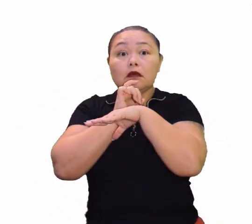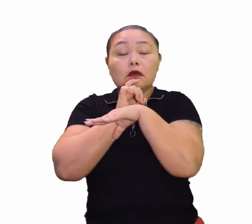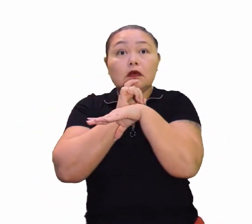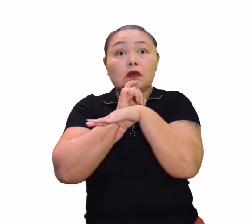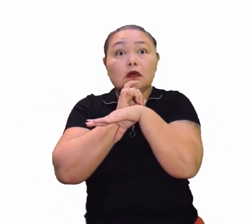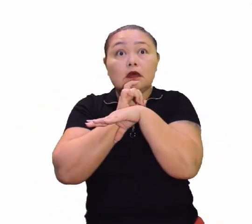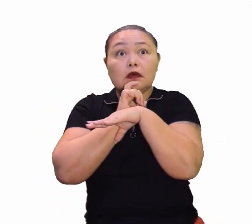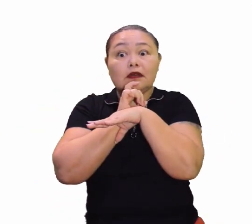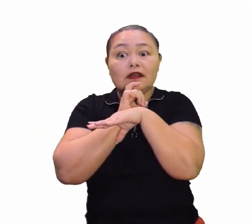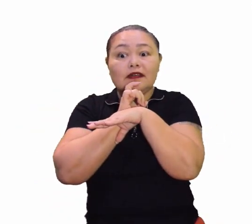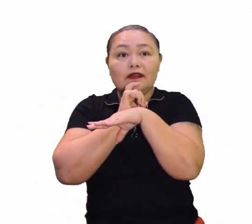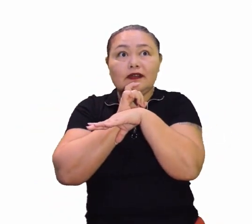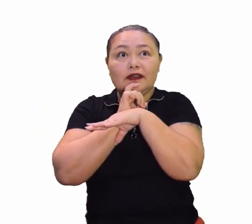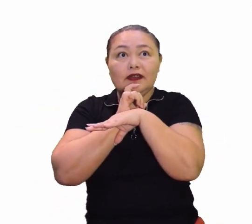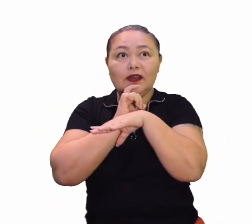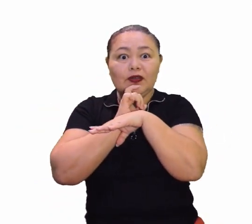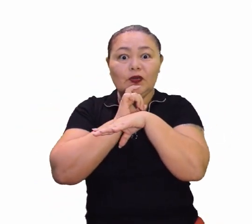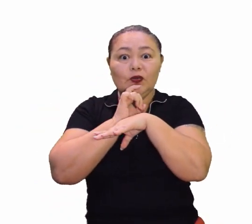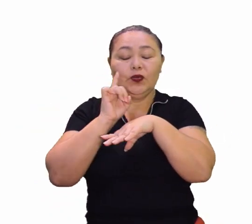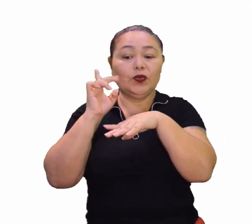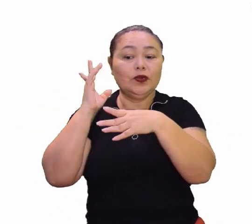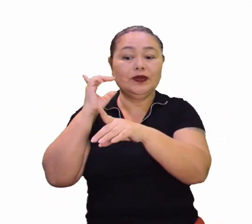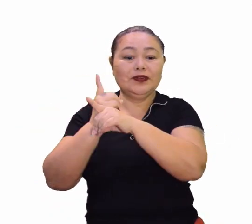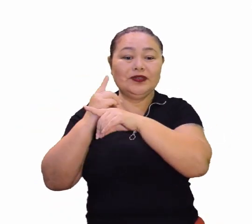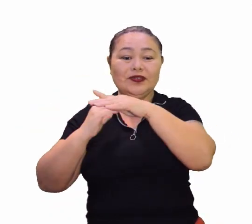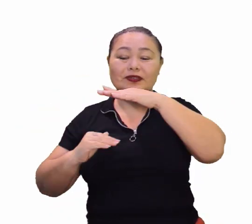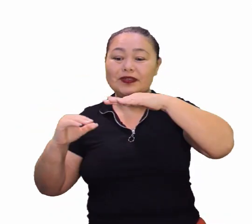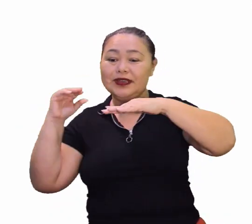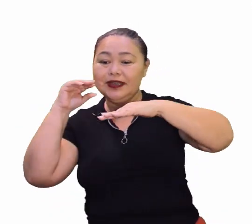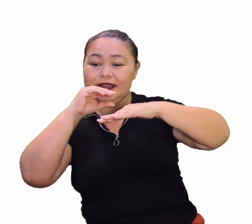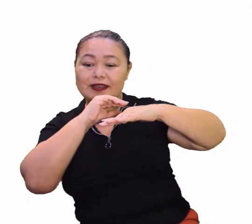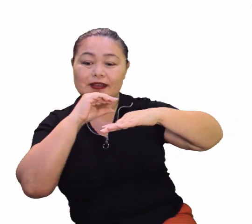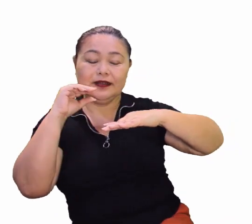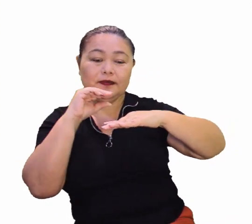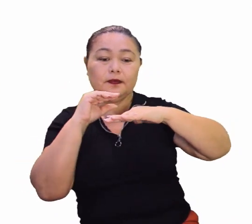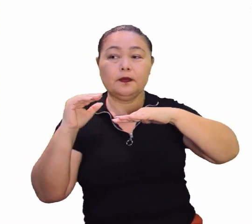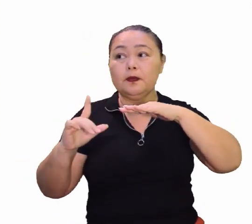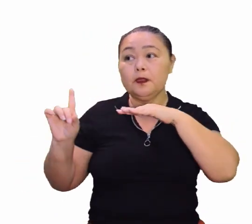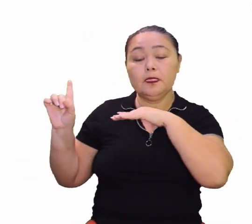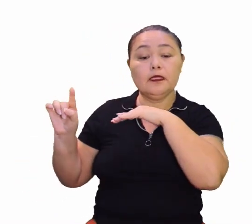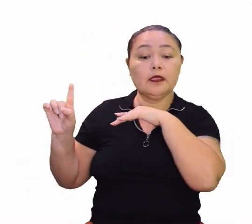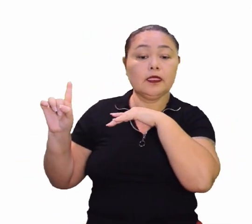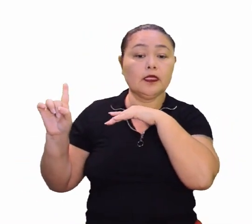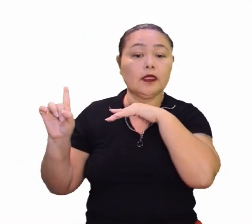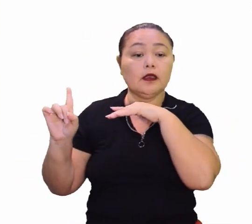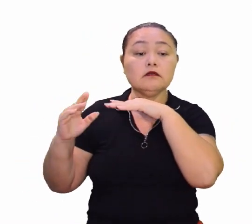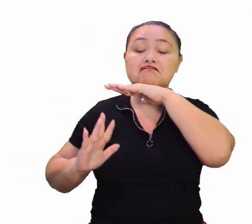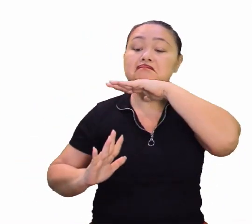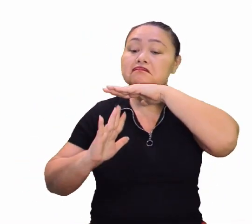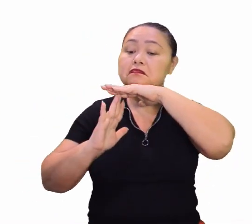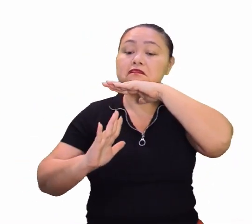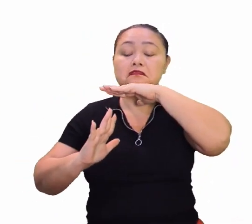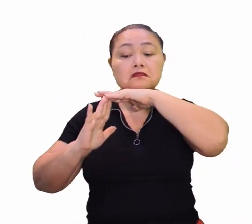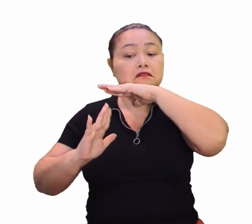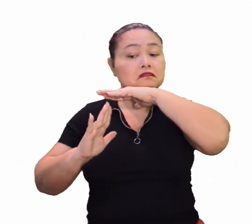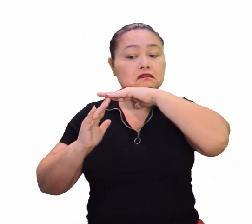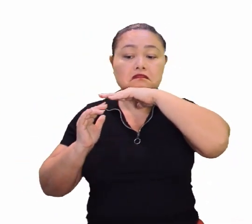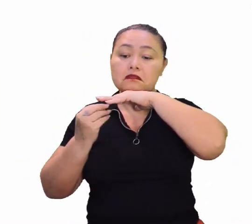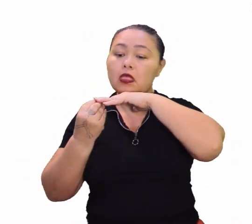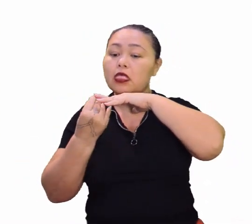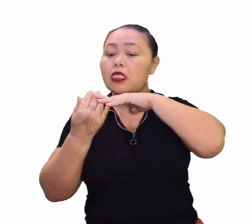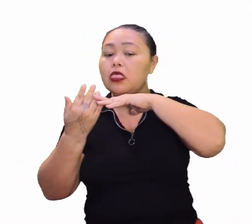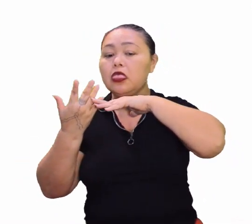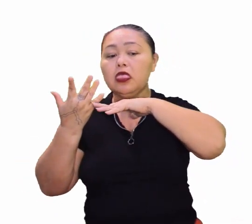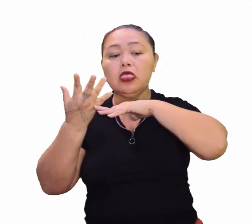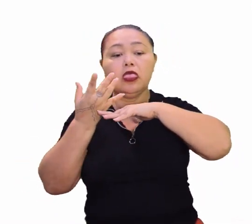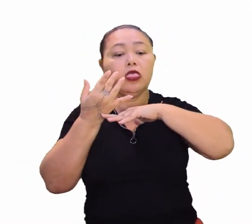o ar quente, ele não está encontrando aqui nesse primeiro fluxo, que é o normal, obstáculo para ele ser dissipado.